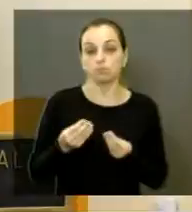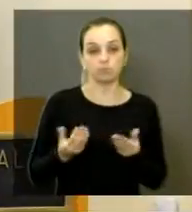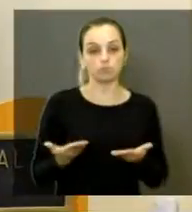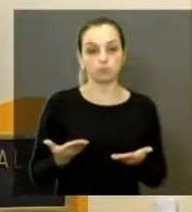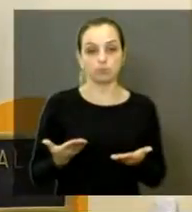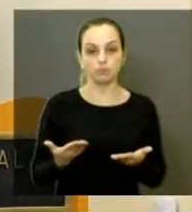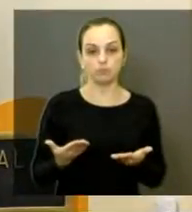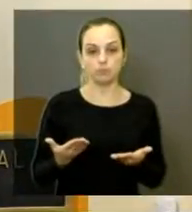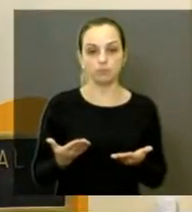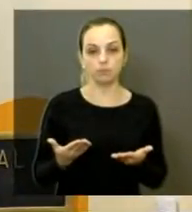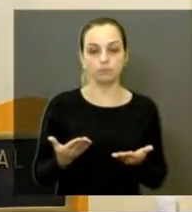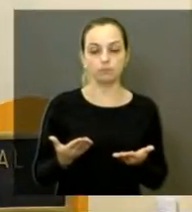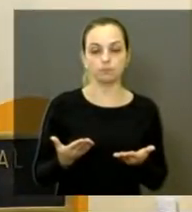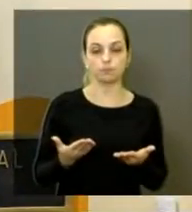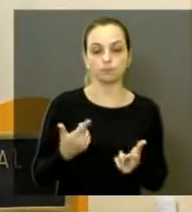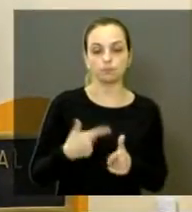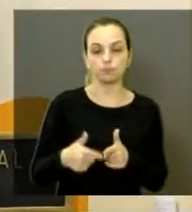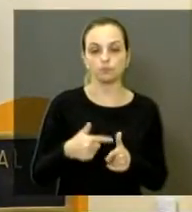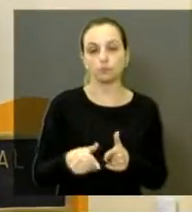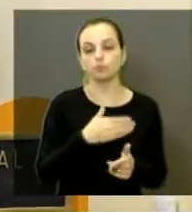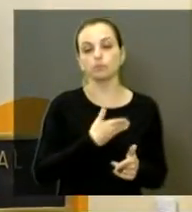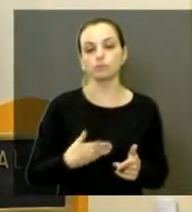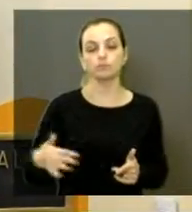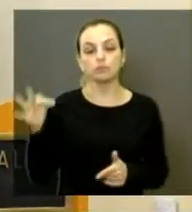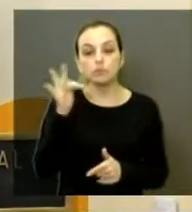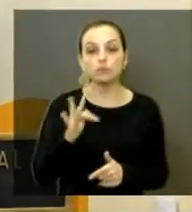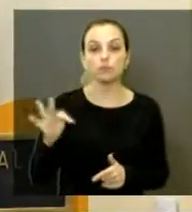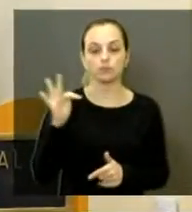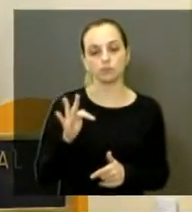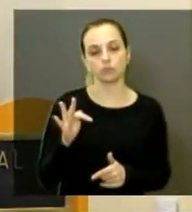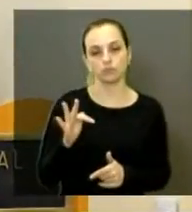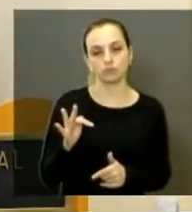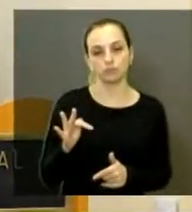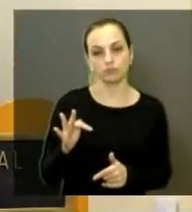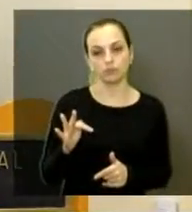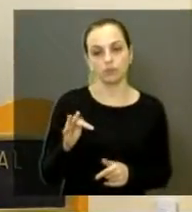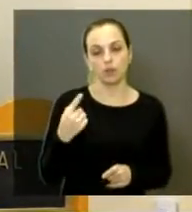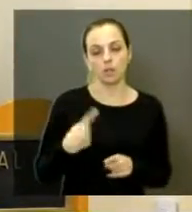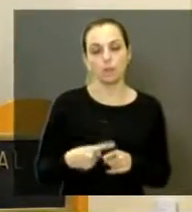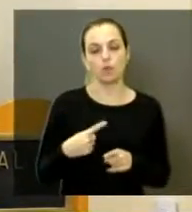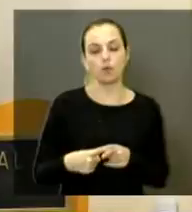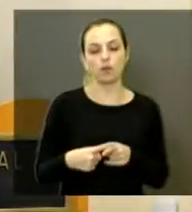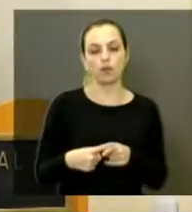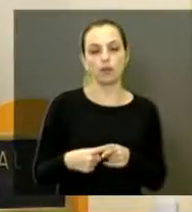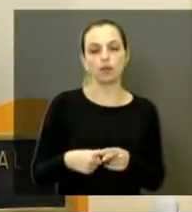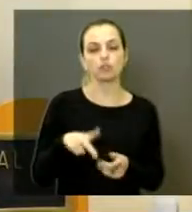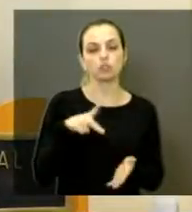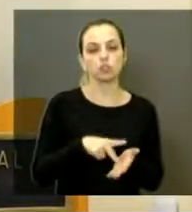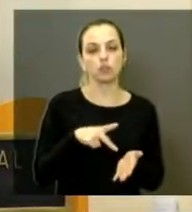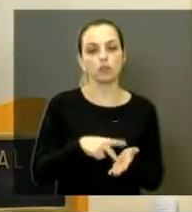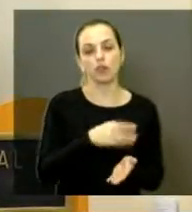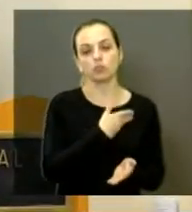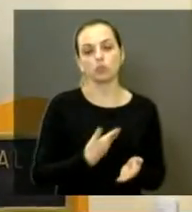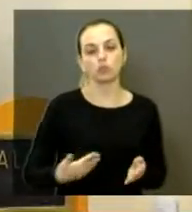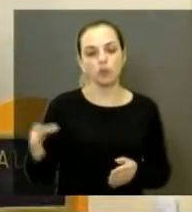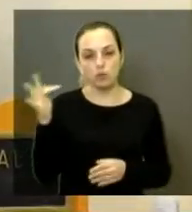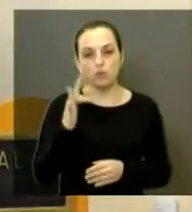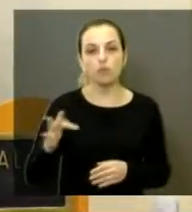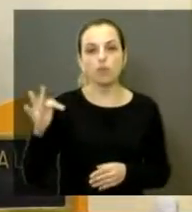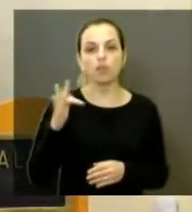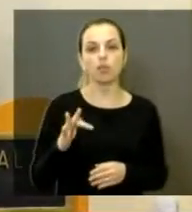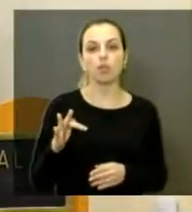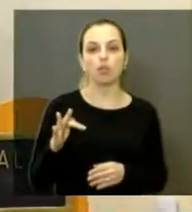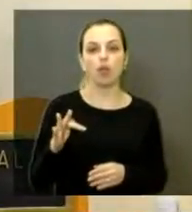está segurando a bucha do governo federal. Porque se tivesse realmente na mão do governo federal,